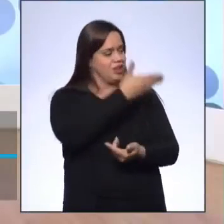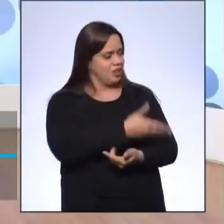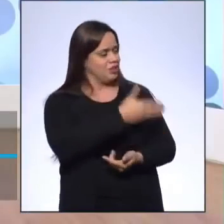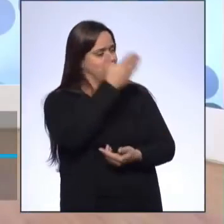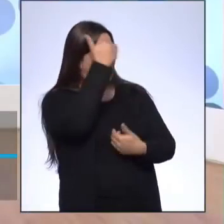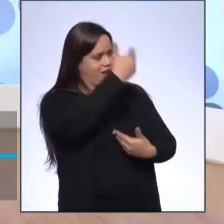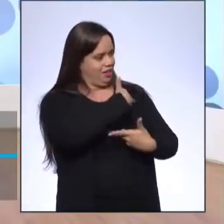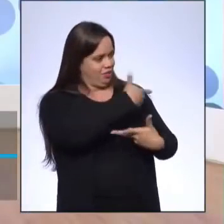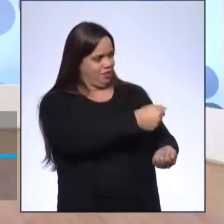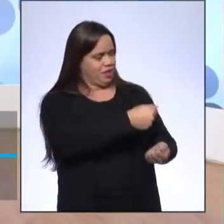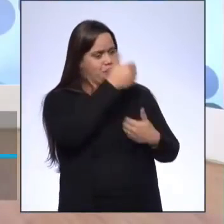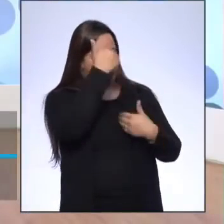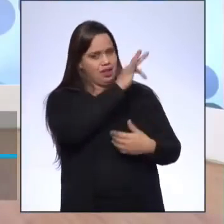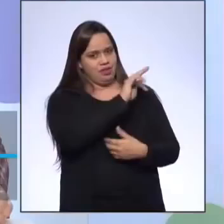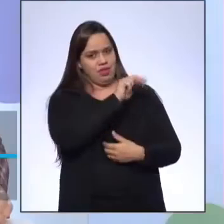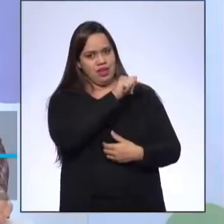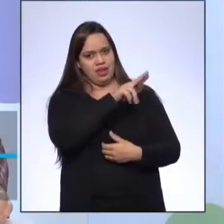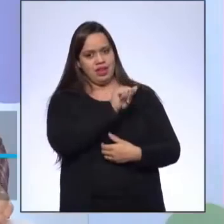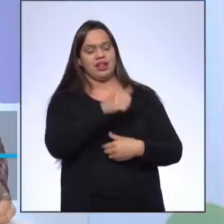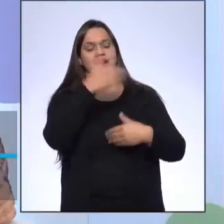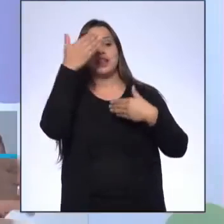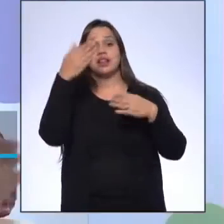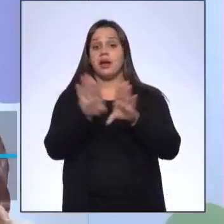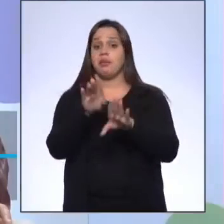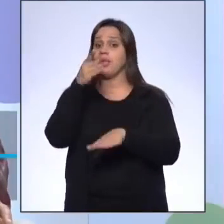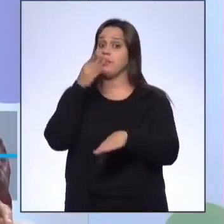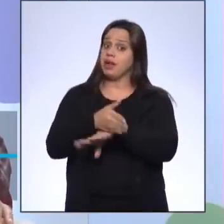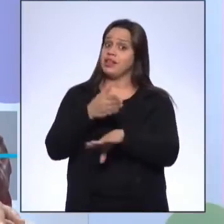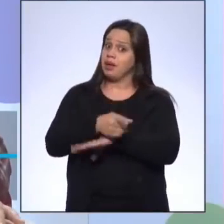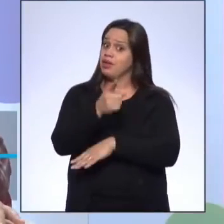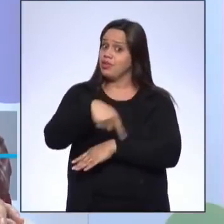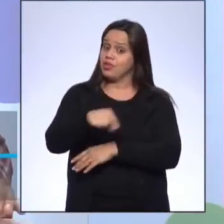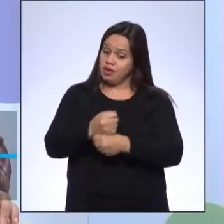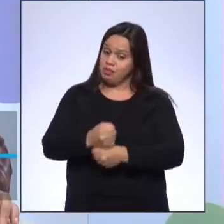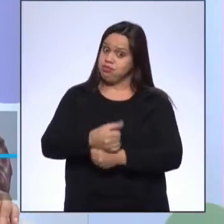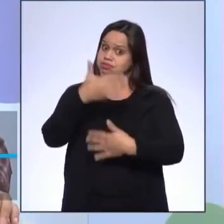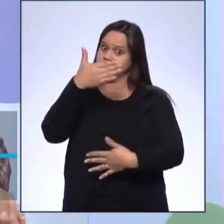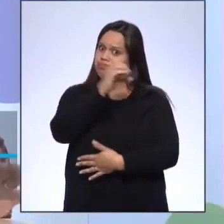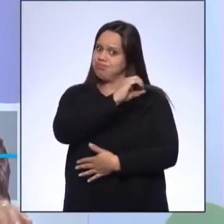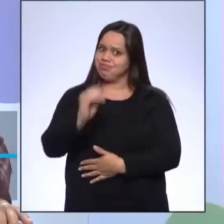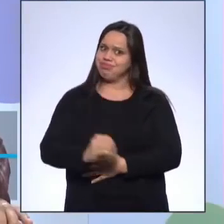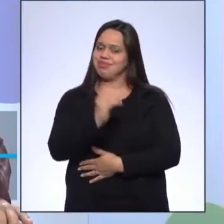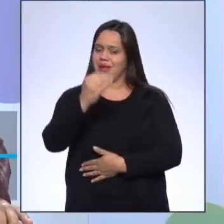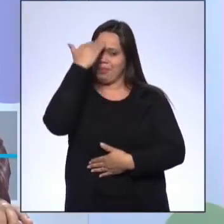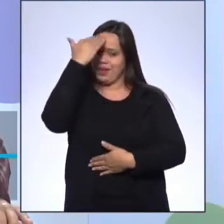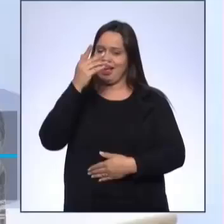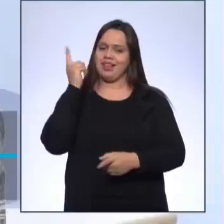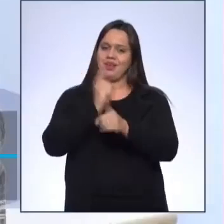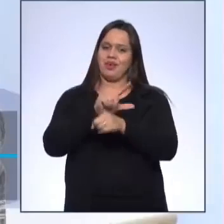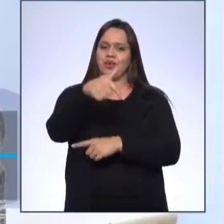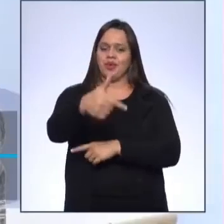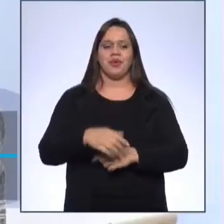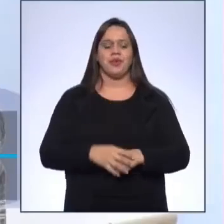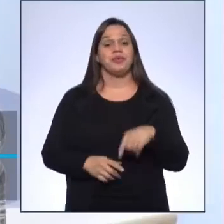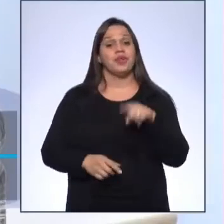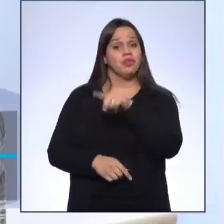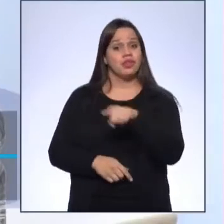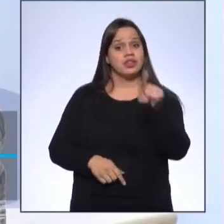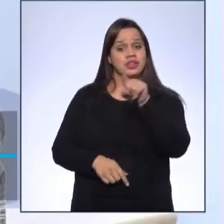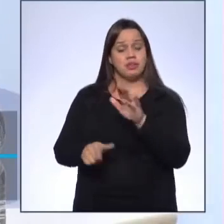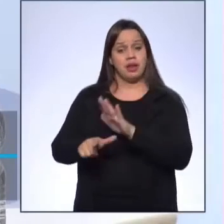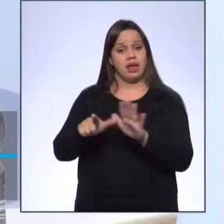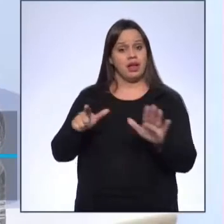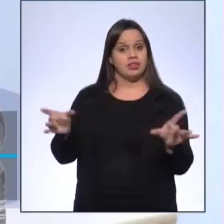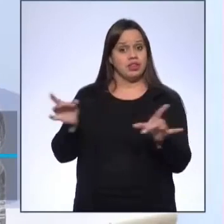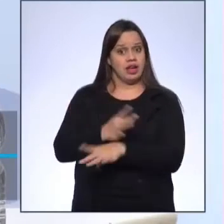obrigada, Fernanda. E a participação tão calorosa de vocês aí no chat. Obrigada, gente. Até a nossa próxima aula. Pessoal, só antes da